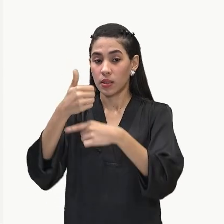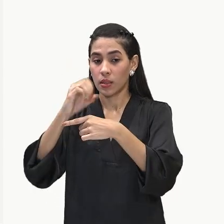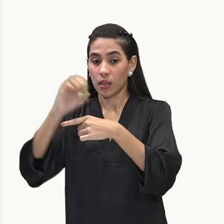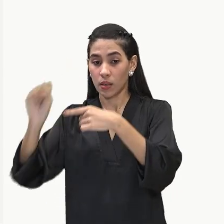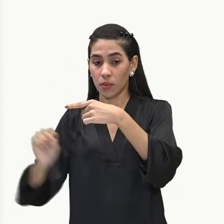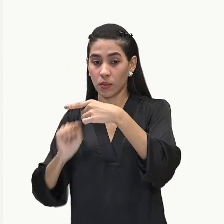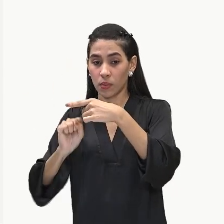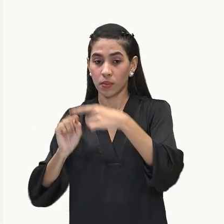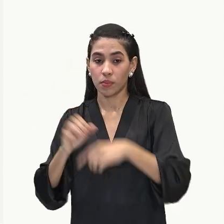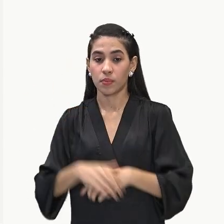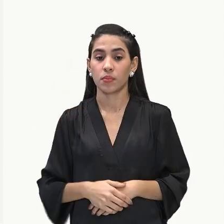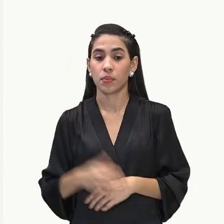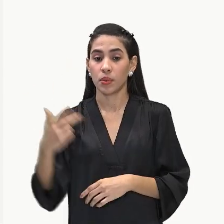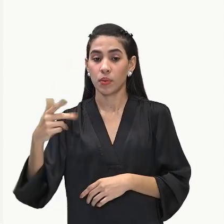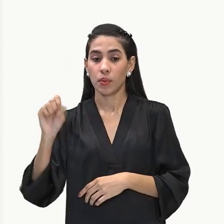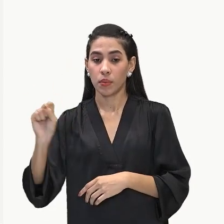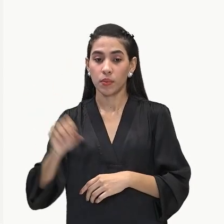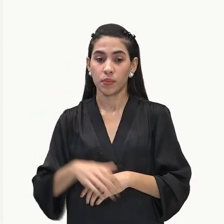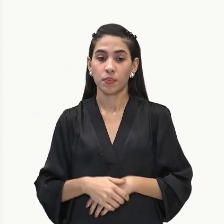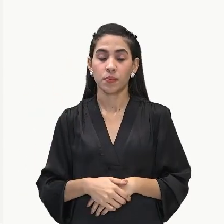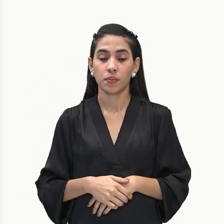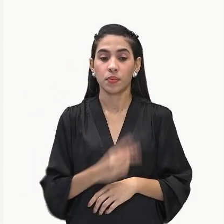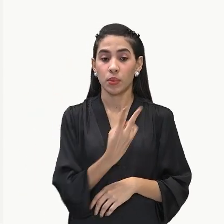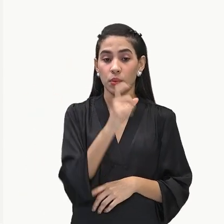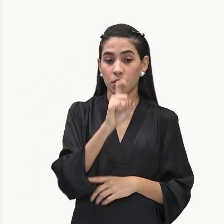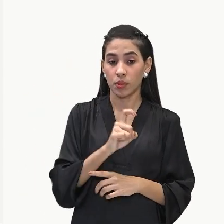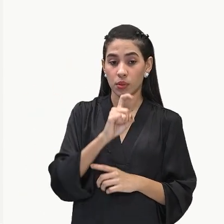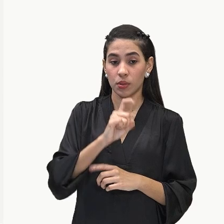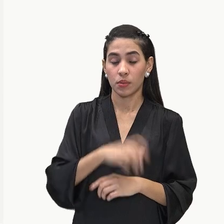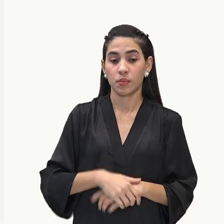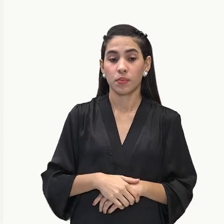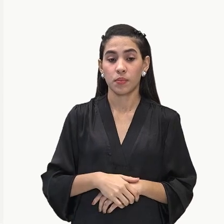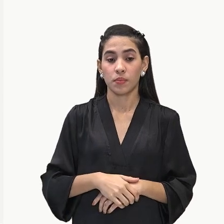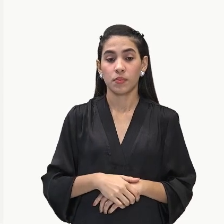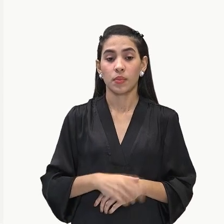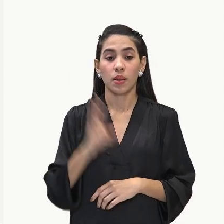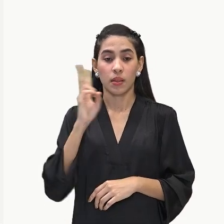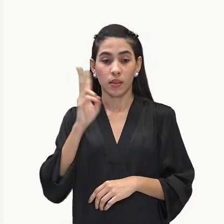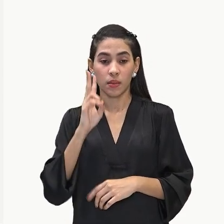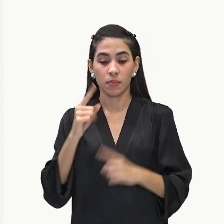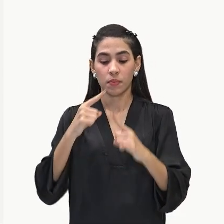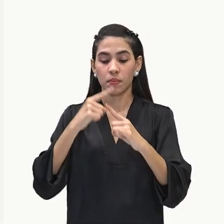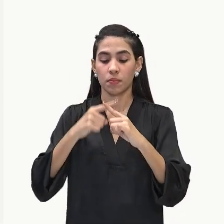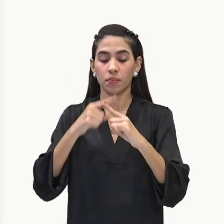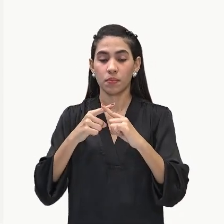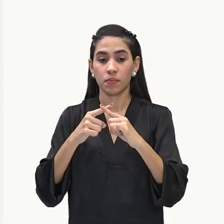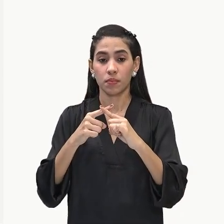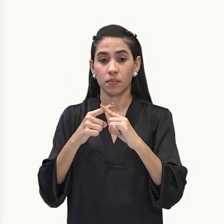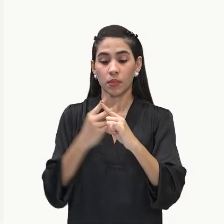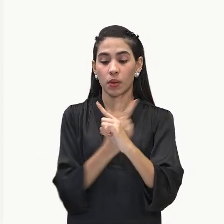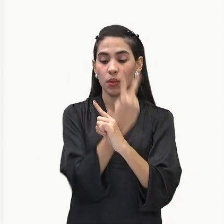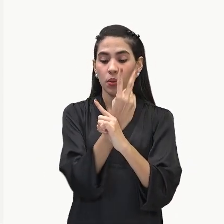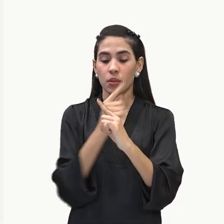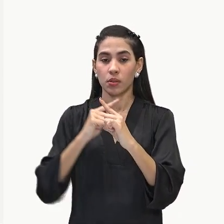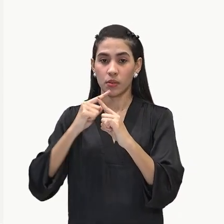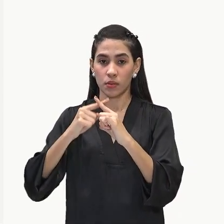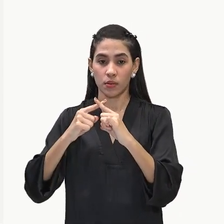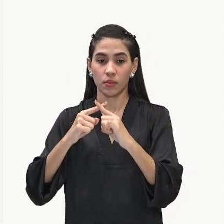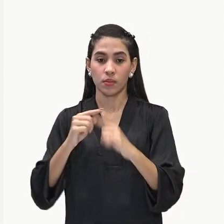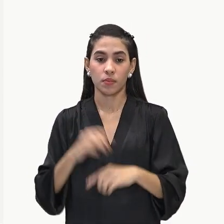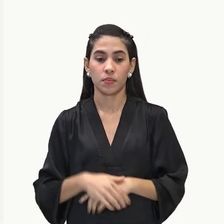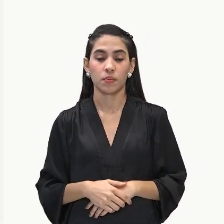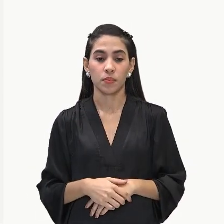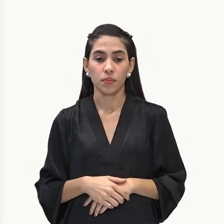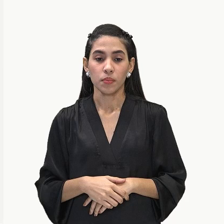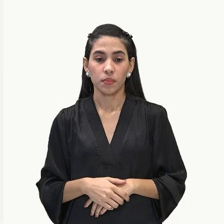8, igual a 8. 2x, multiplicação aí de um número, não é, inteiro